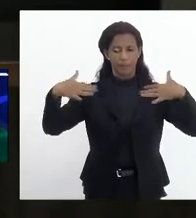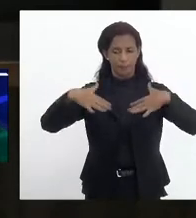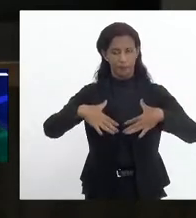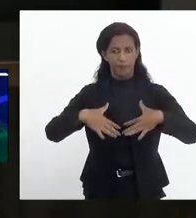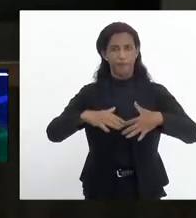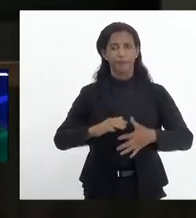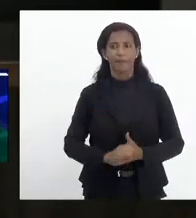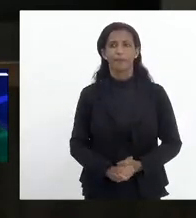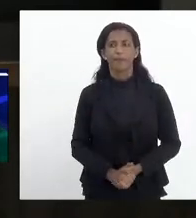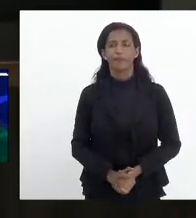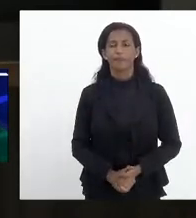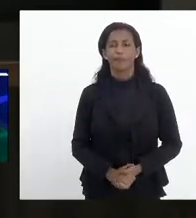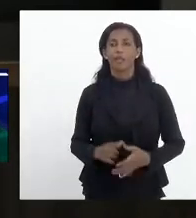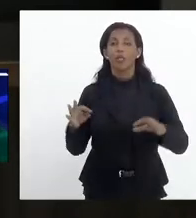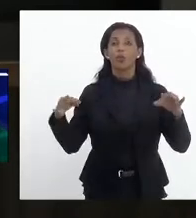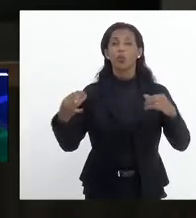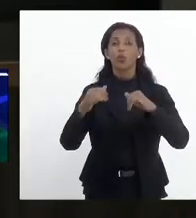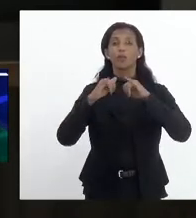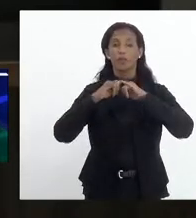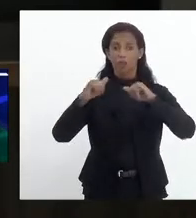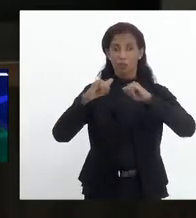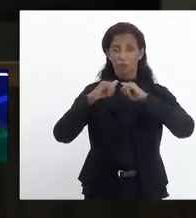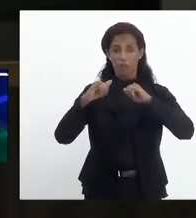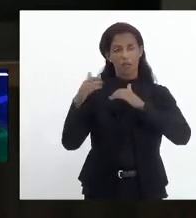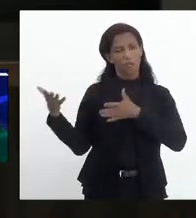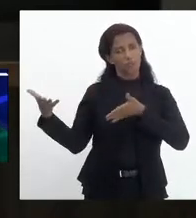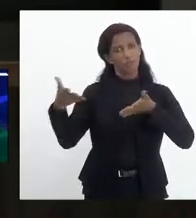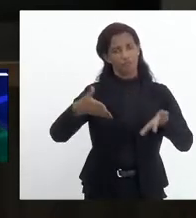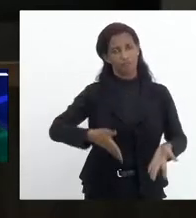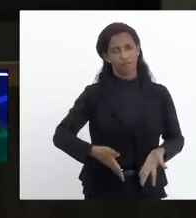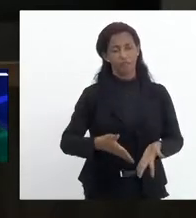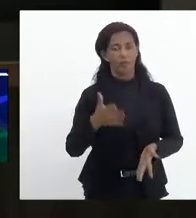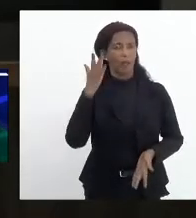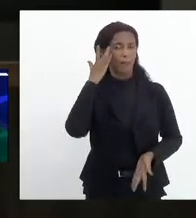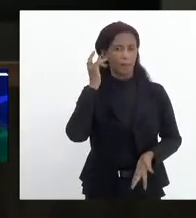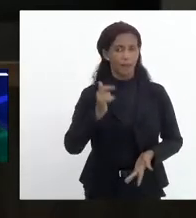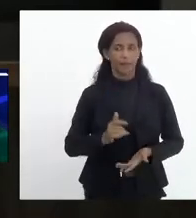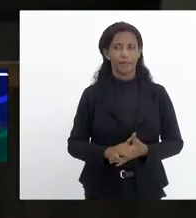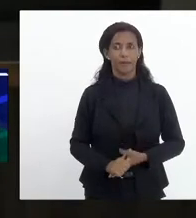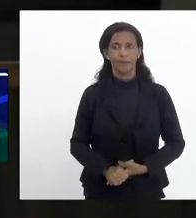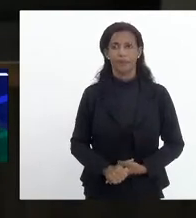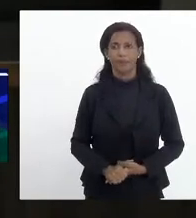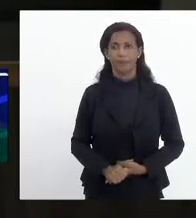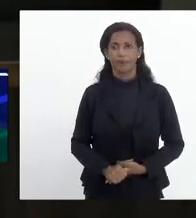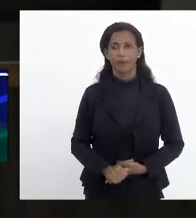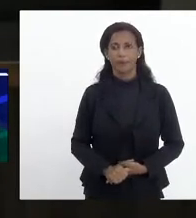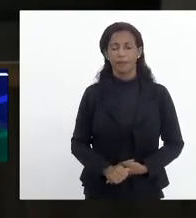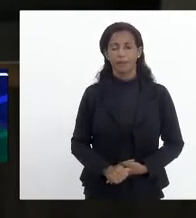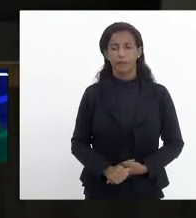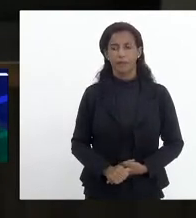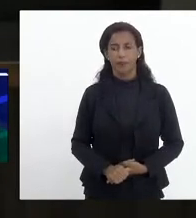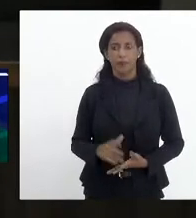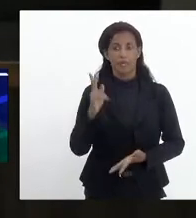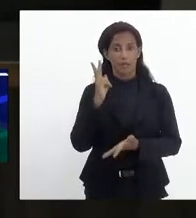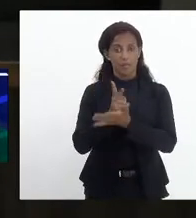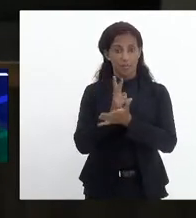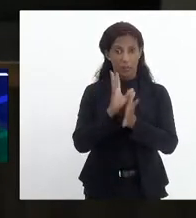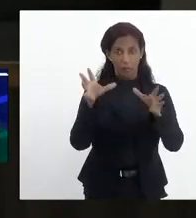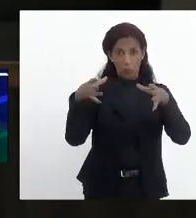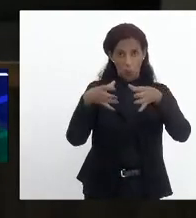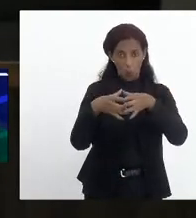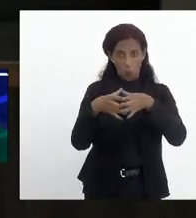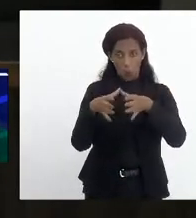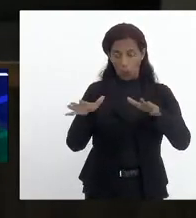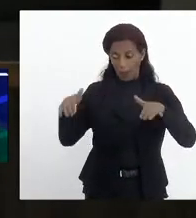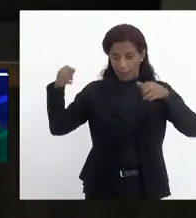é como todas as mensagens que chegarão aqui, no dia de amanhã, e as, sempre um grupo aqui no